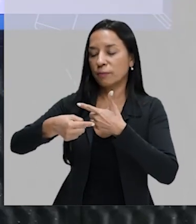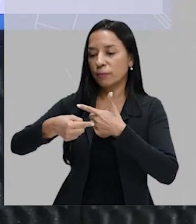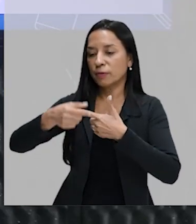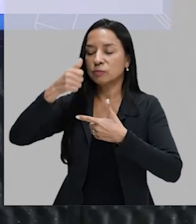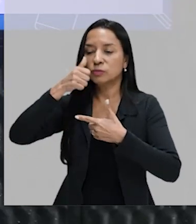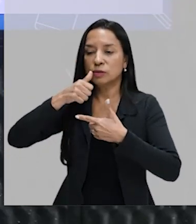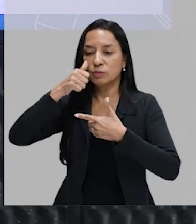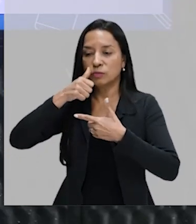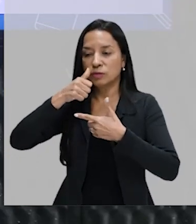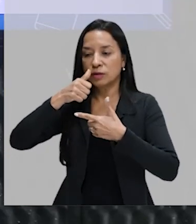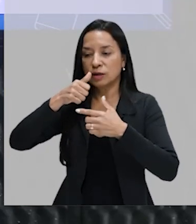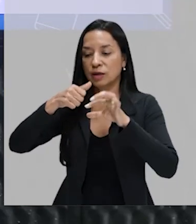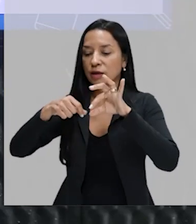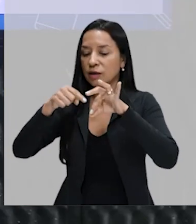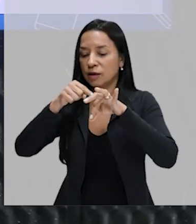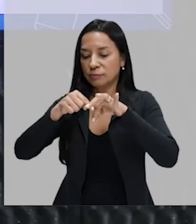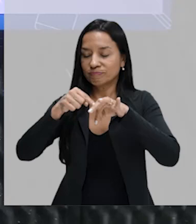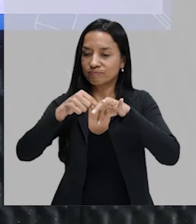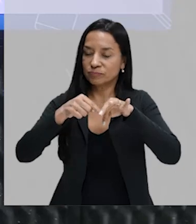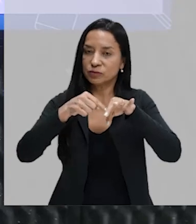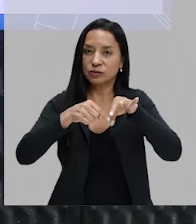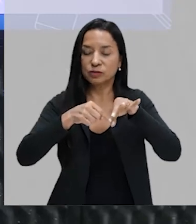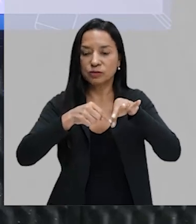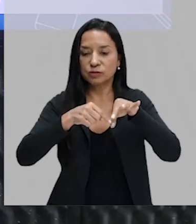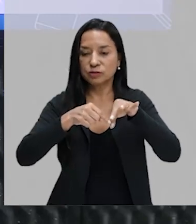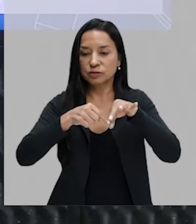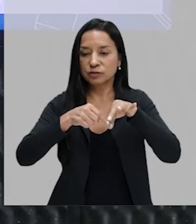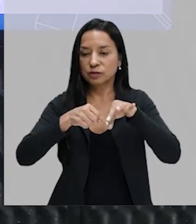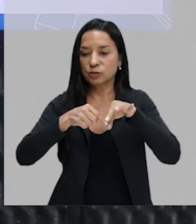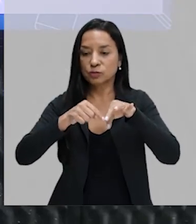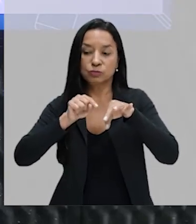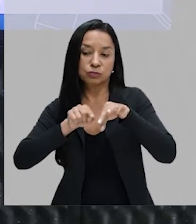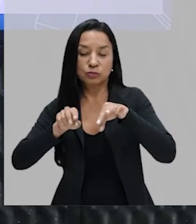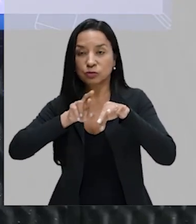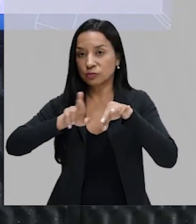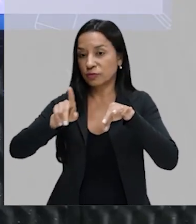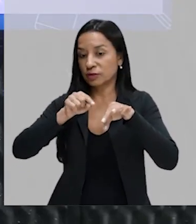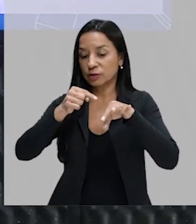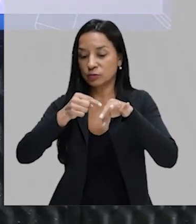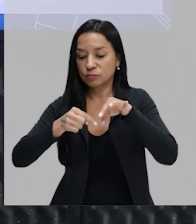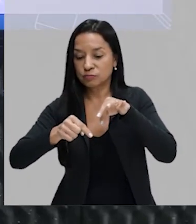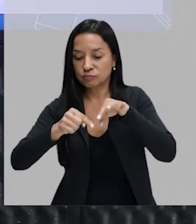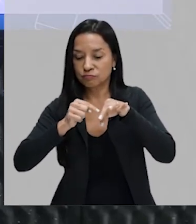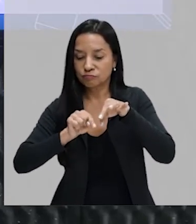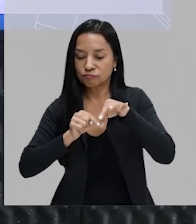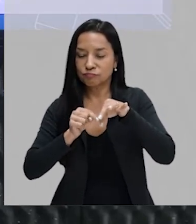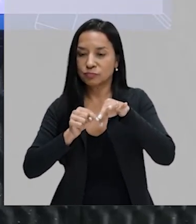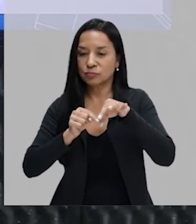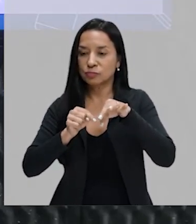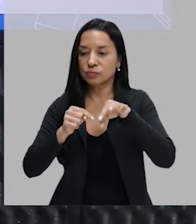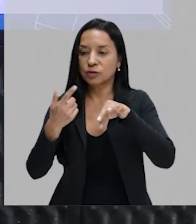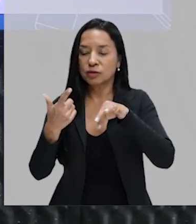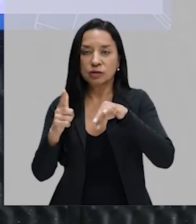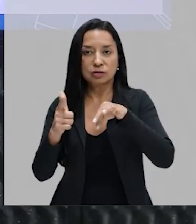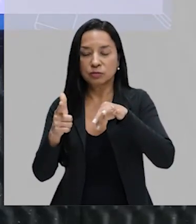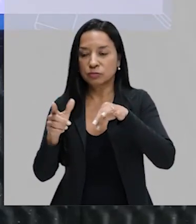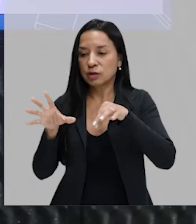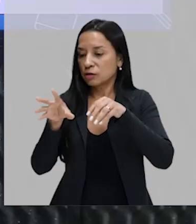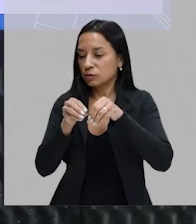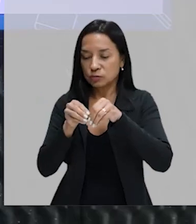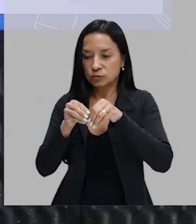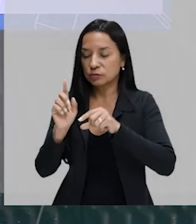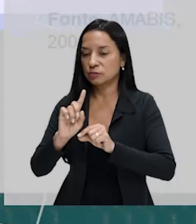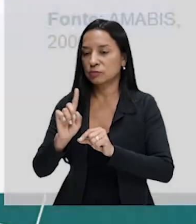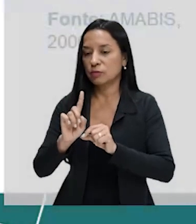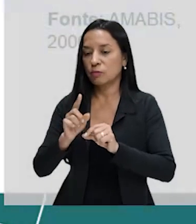o canal vaginal e a uretra feminina são dois canais diferentes. Não existe essa junção. No homem, não. No